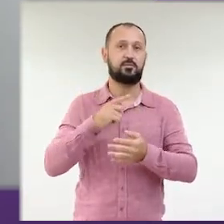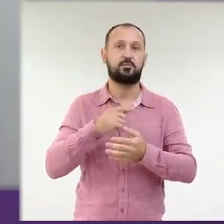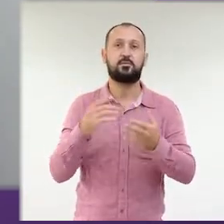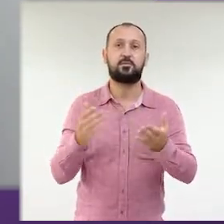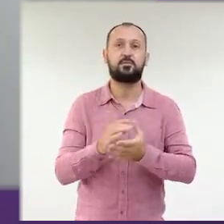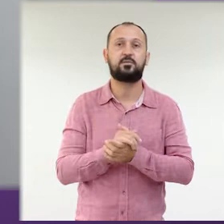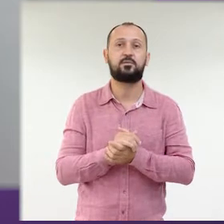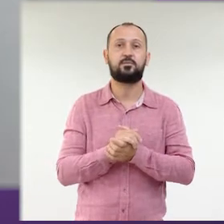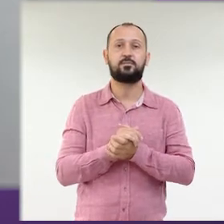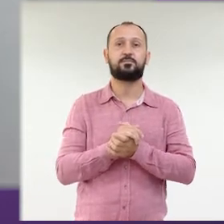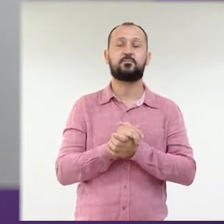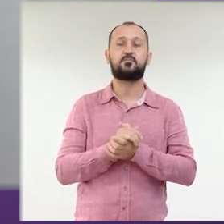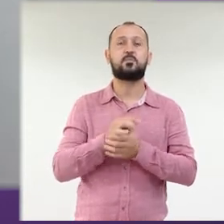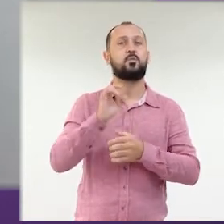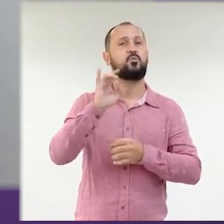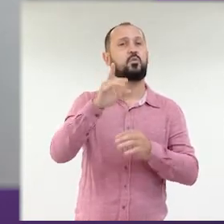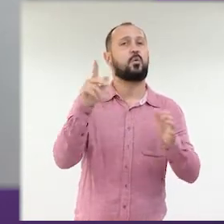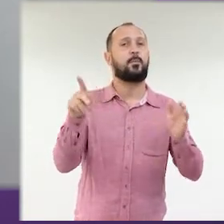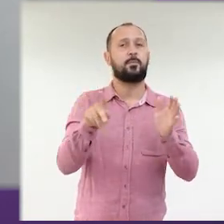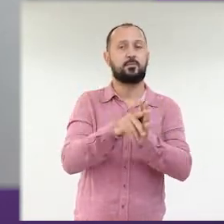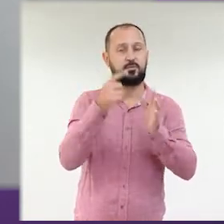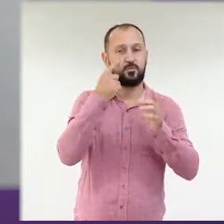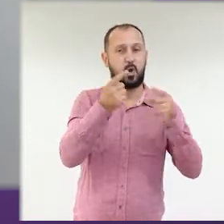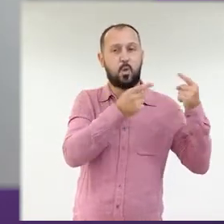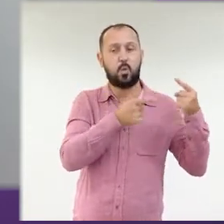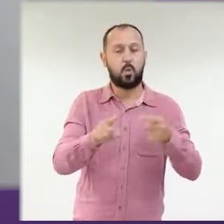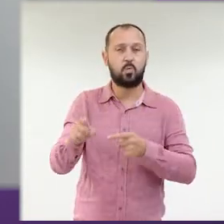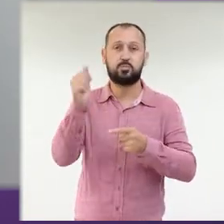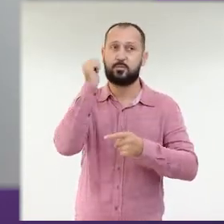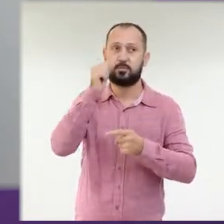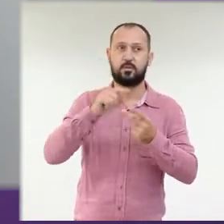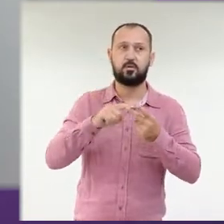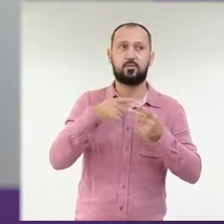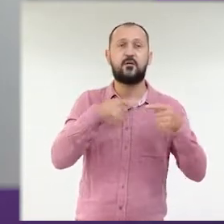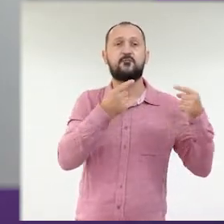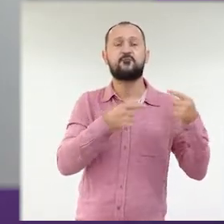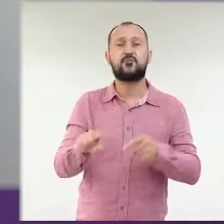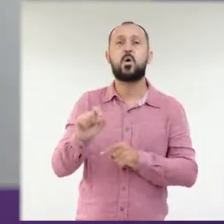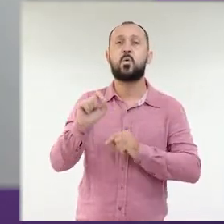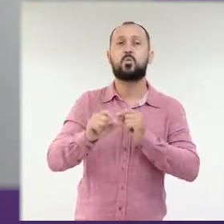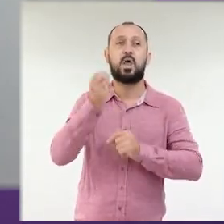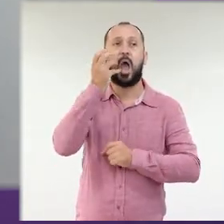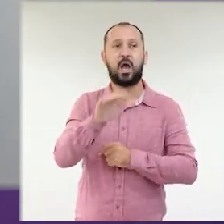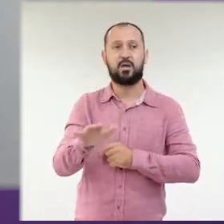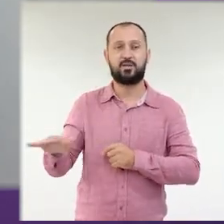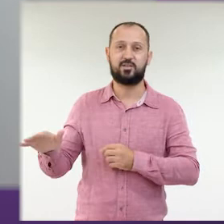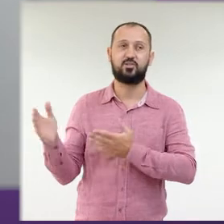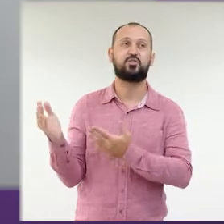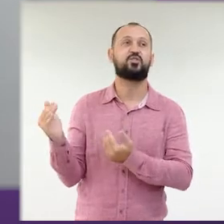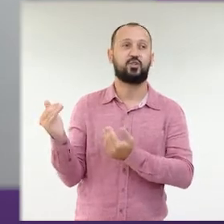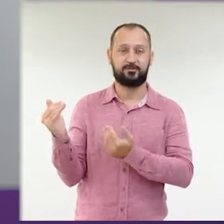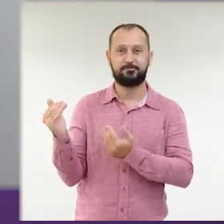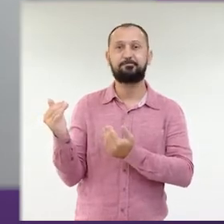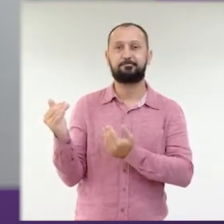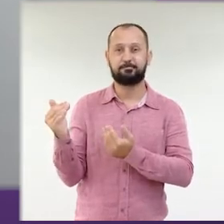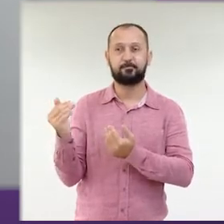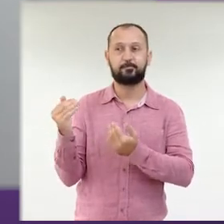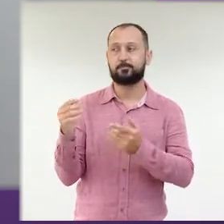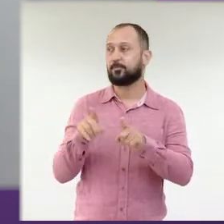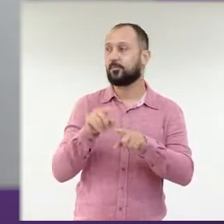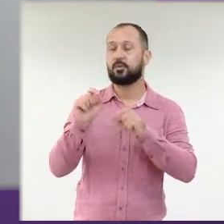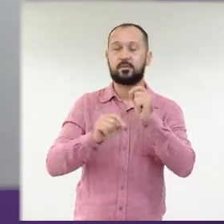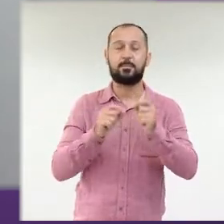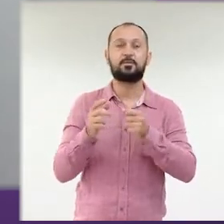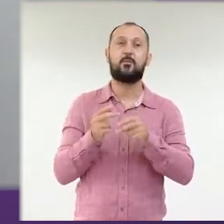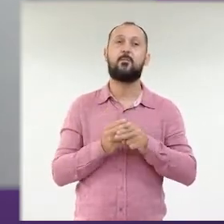E fugindo um pouquinho, não é só contra a mulher, nós temos os índices de violência doméstica e familiar contra crianças e adolescentes,